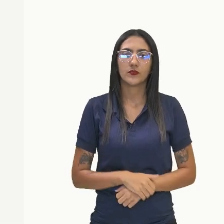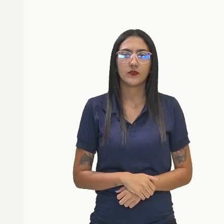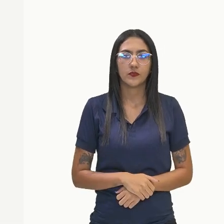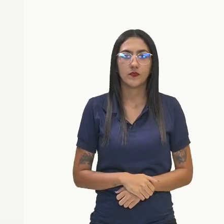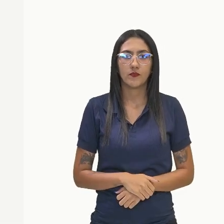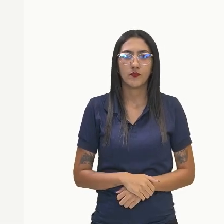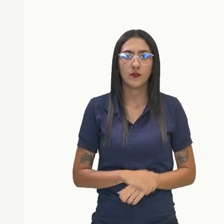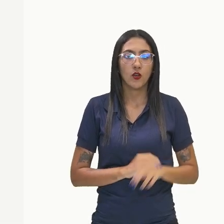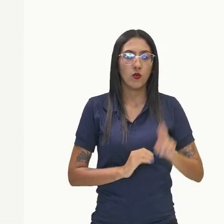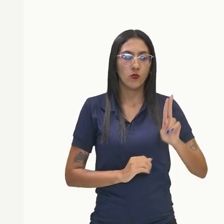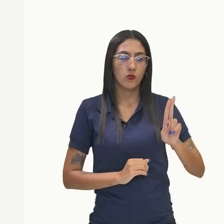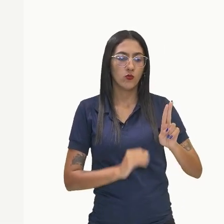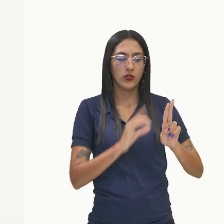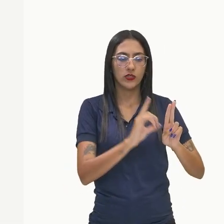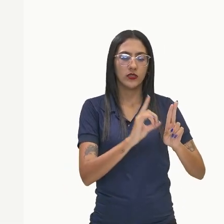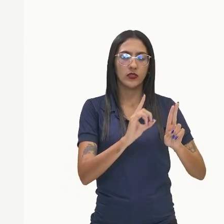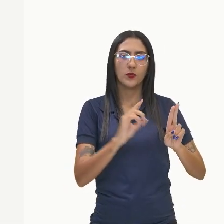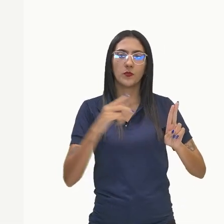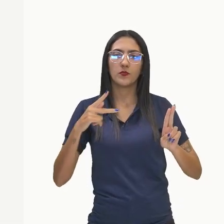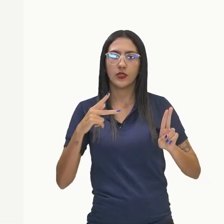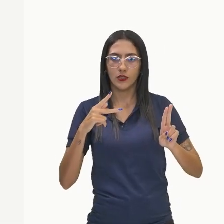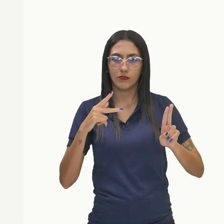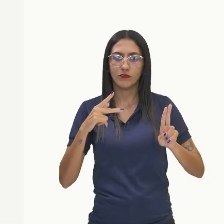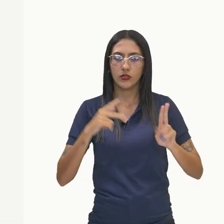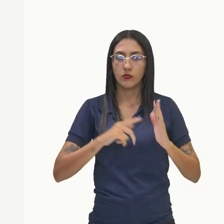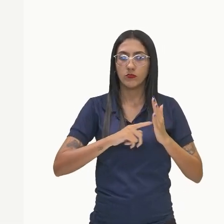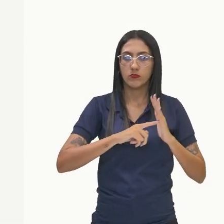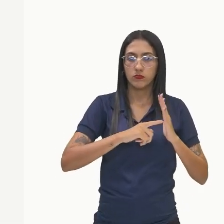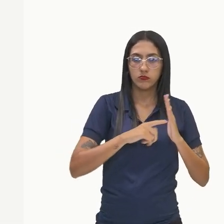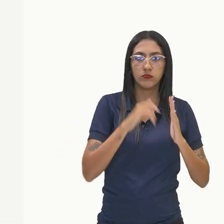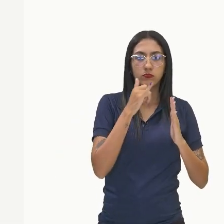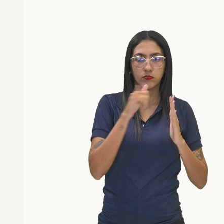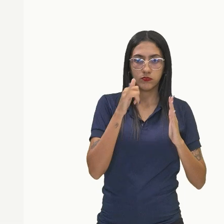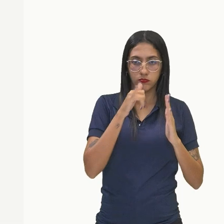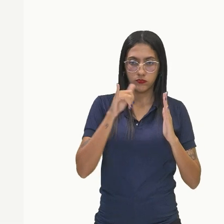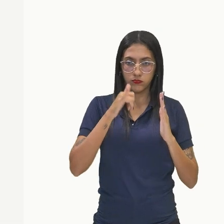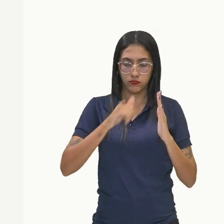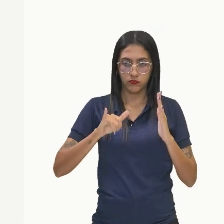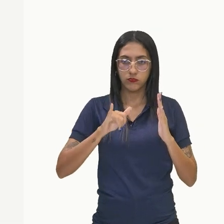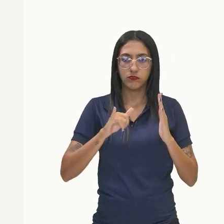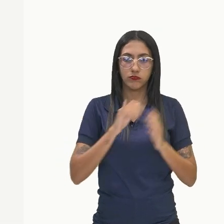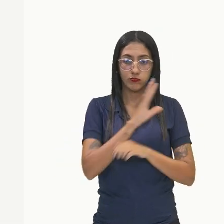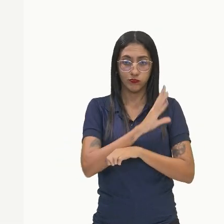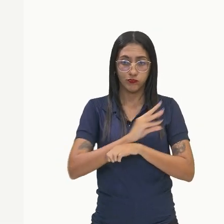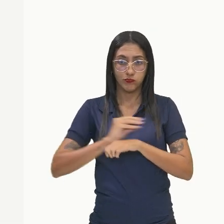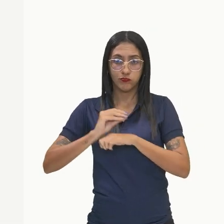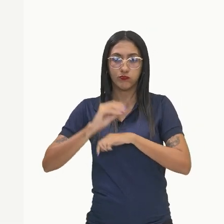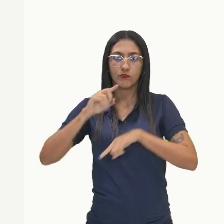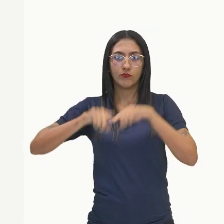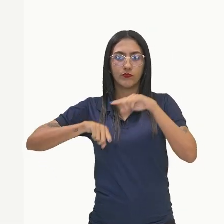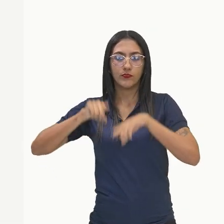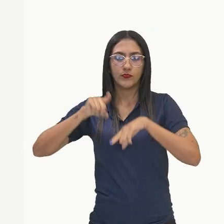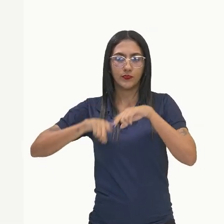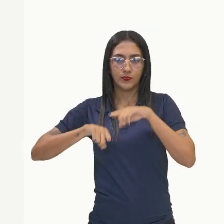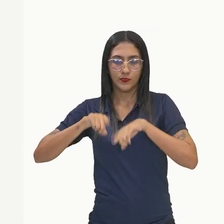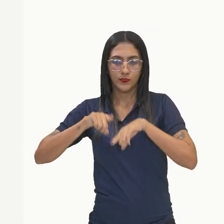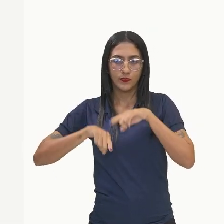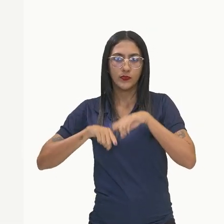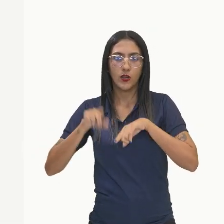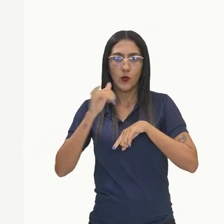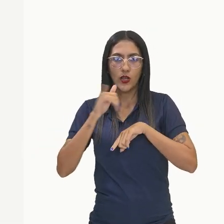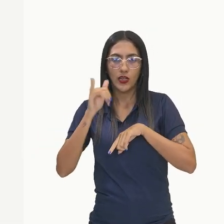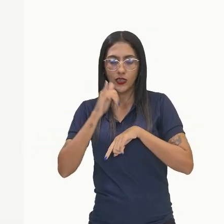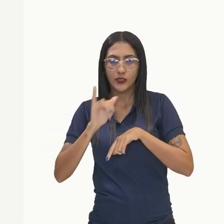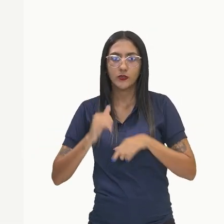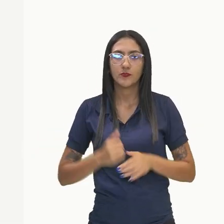potencial elétrico fornecida pelo gerador elétrico para o receptor elétrico, medida em volt. Então aqui a